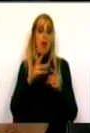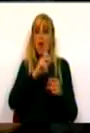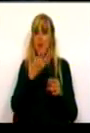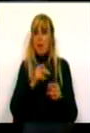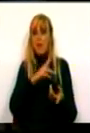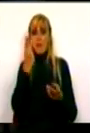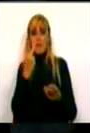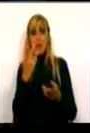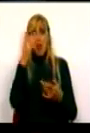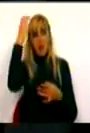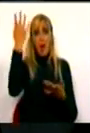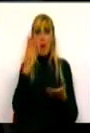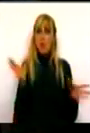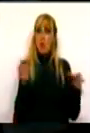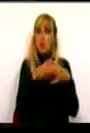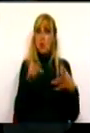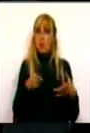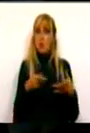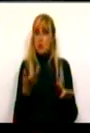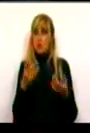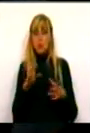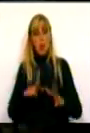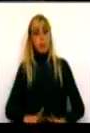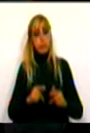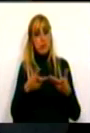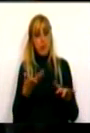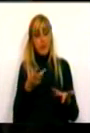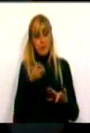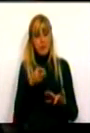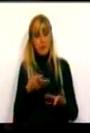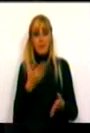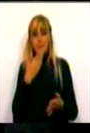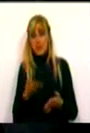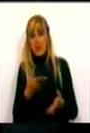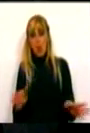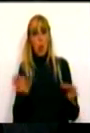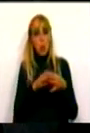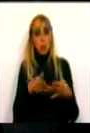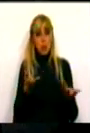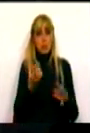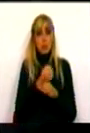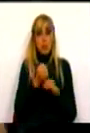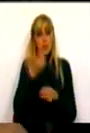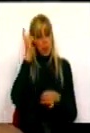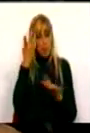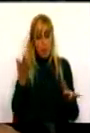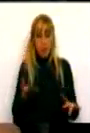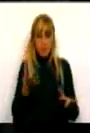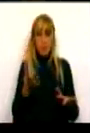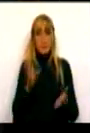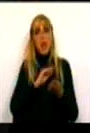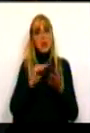e vila real houvesse um conjunto de atos que foram desenvolvido e portanto ocuparam o conjunto brasileiro mas de